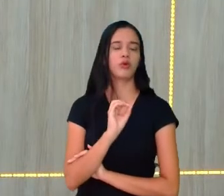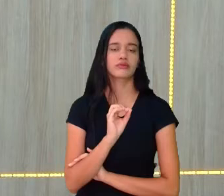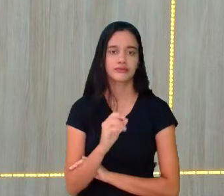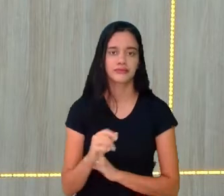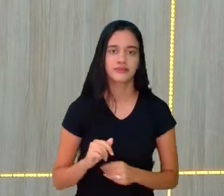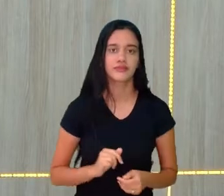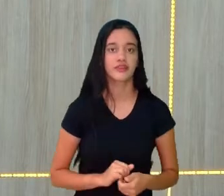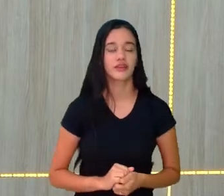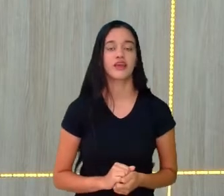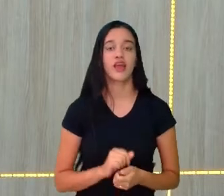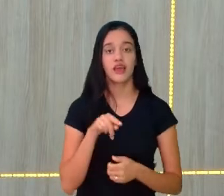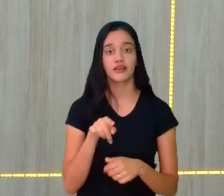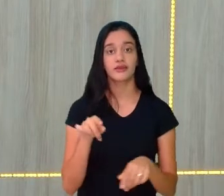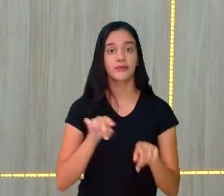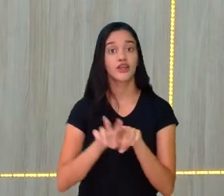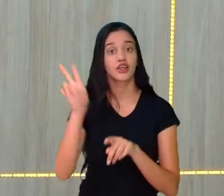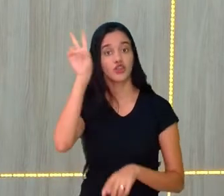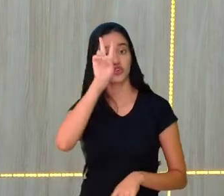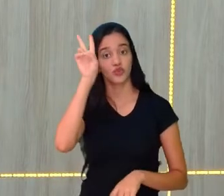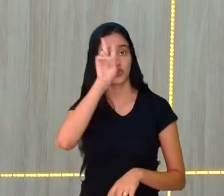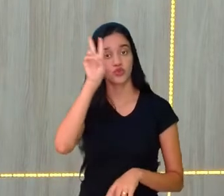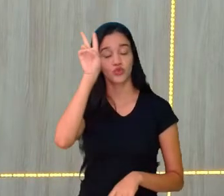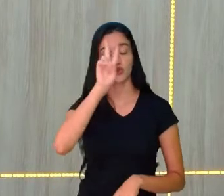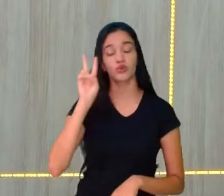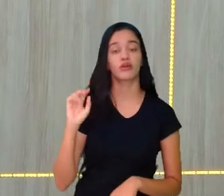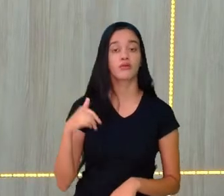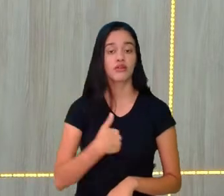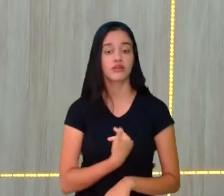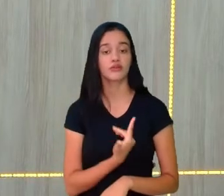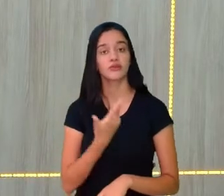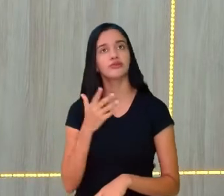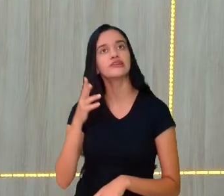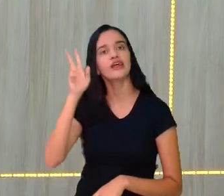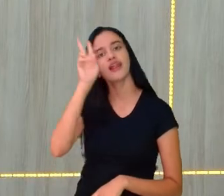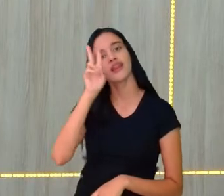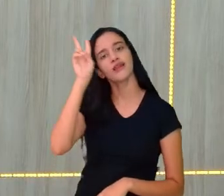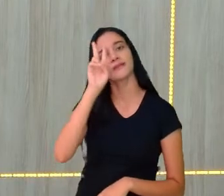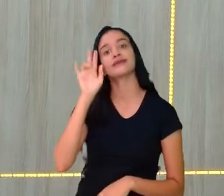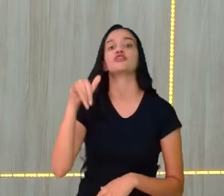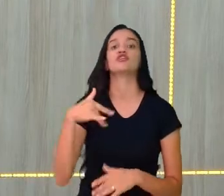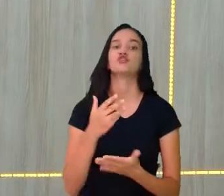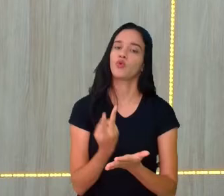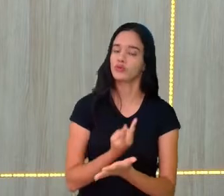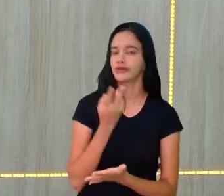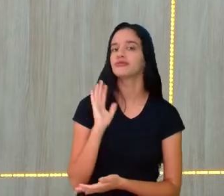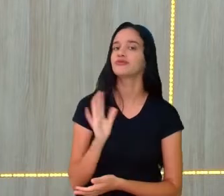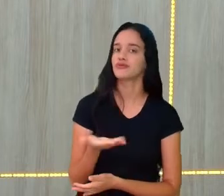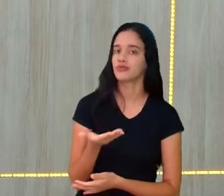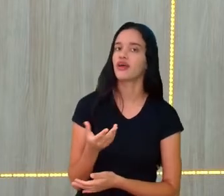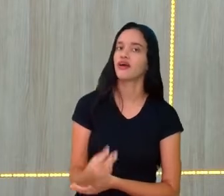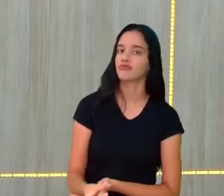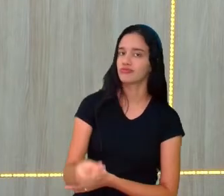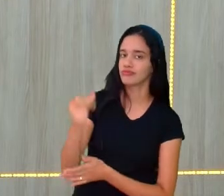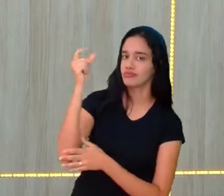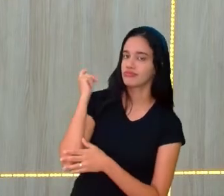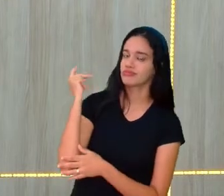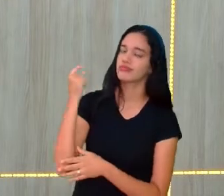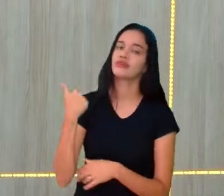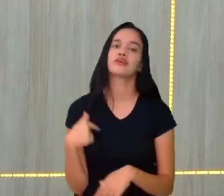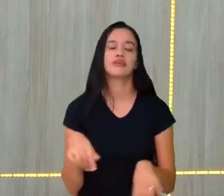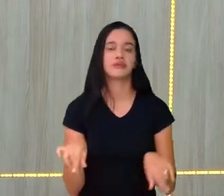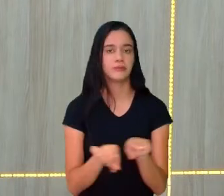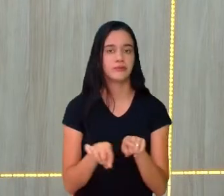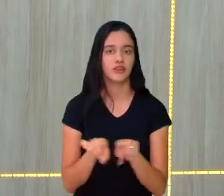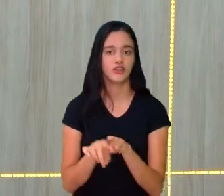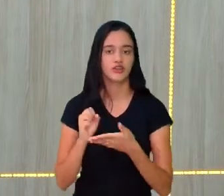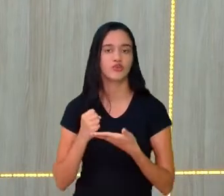sem memória. E a história ela serve para nos trazer à memória aquilo que já aconteceu, né, no nosso passado e ajudar